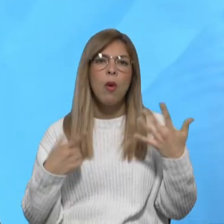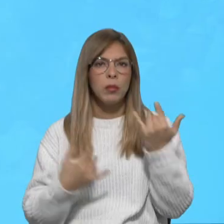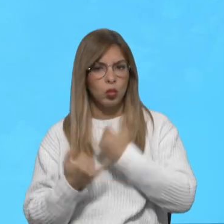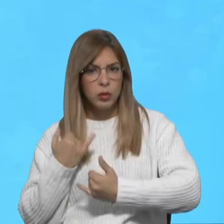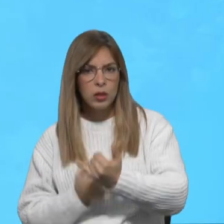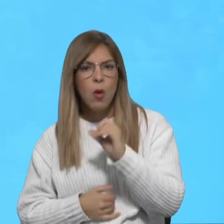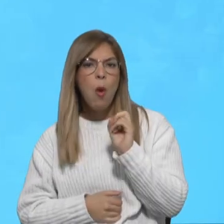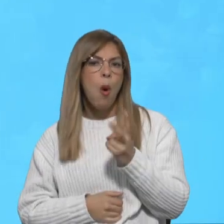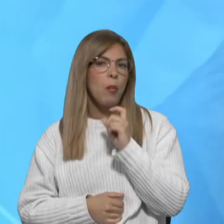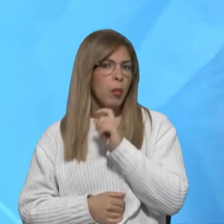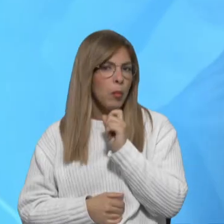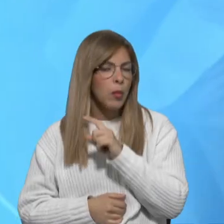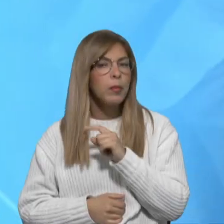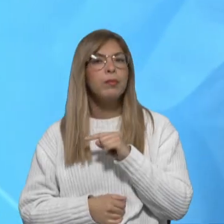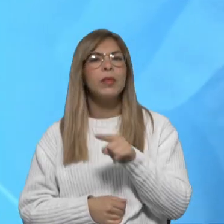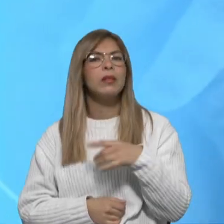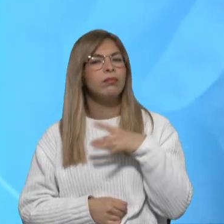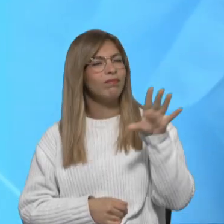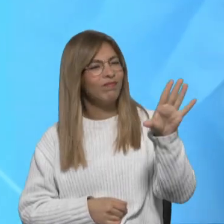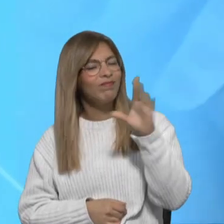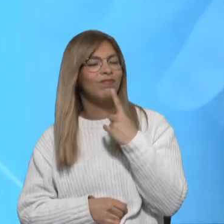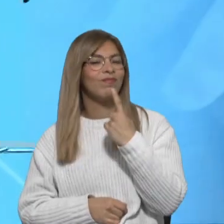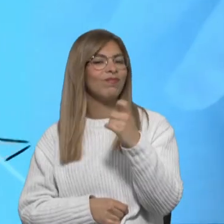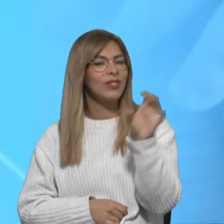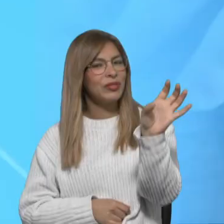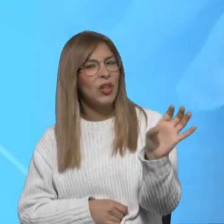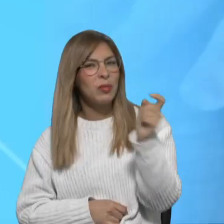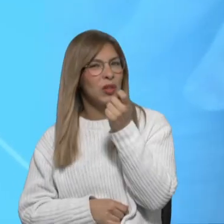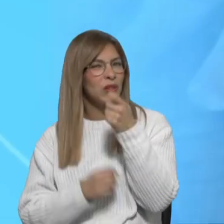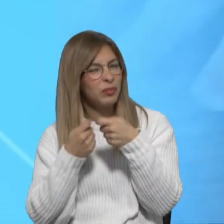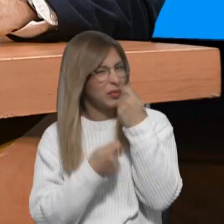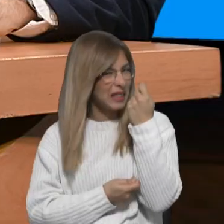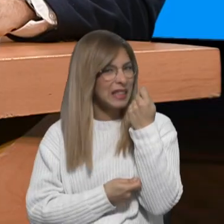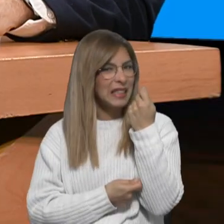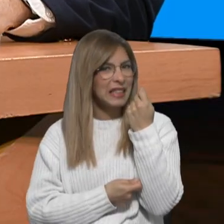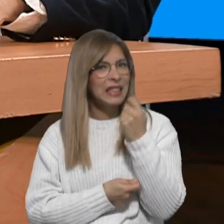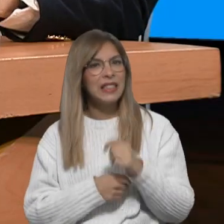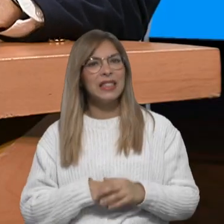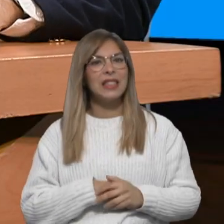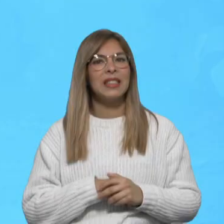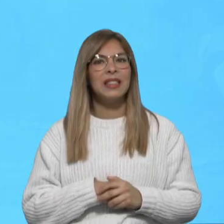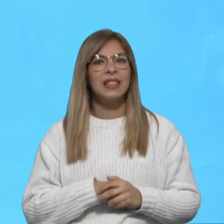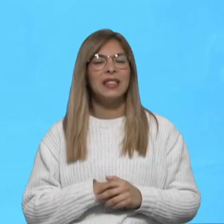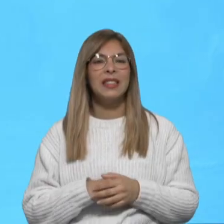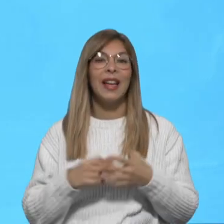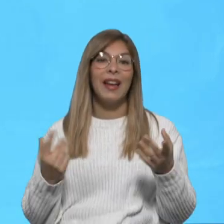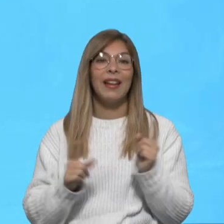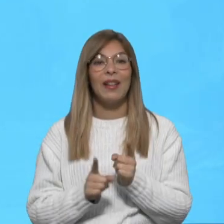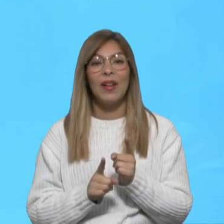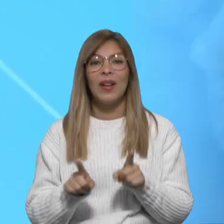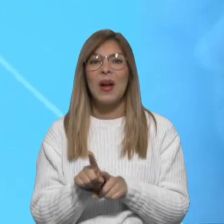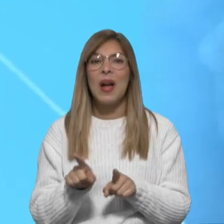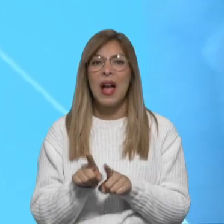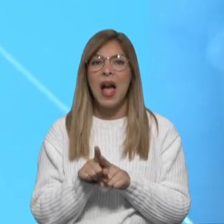se substituírem? Essa forma de perguntar está um pouco inadequada, porque precisamente o que acontece é que estas inteligências... seja